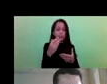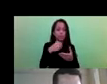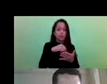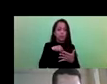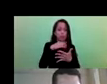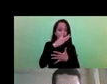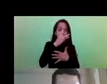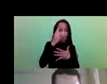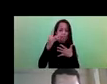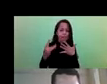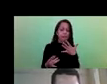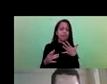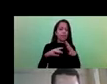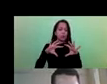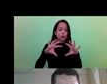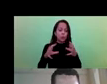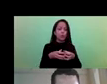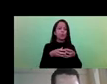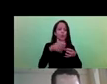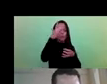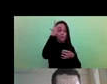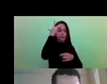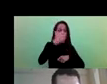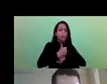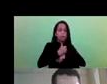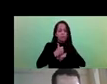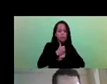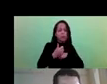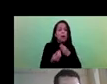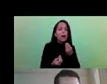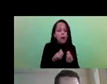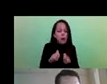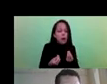corpo de especialistas define